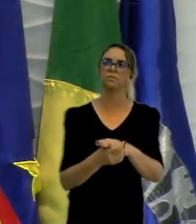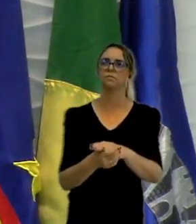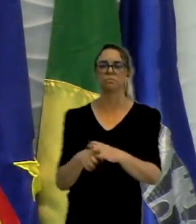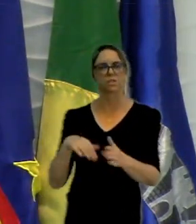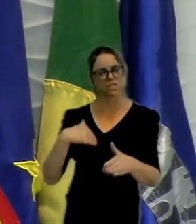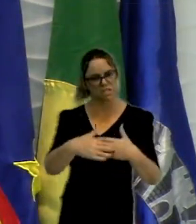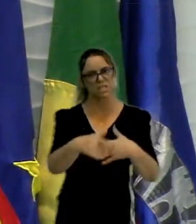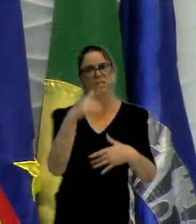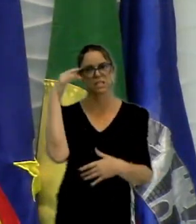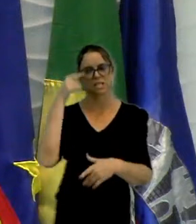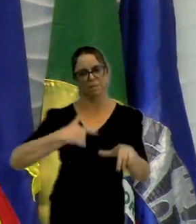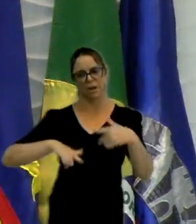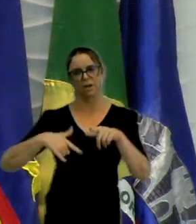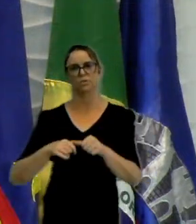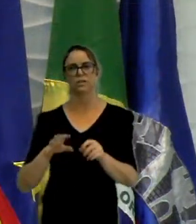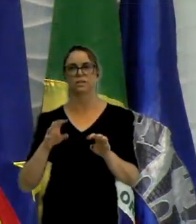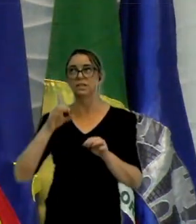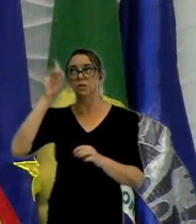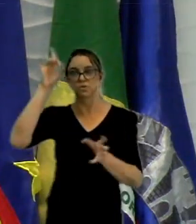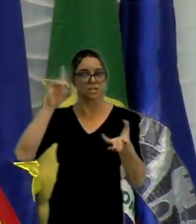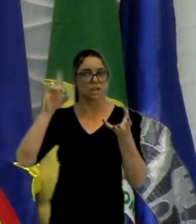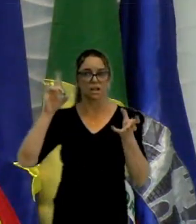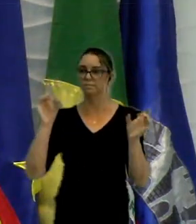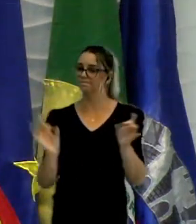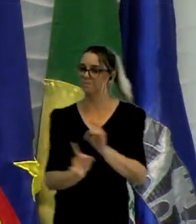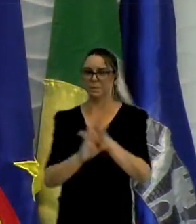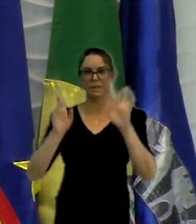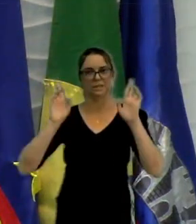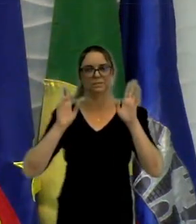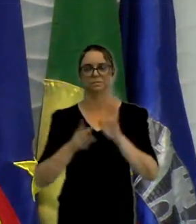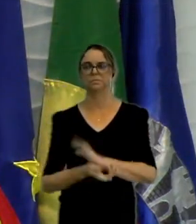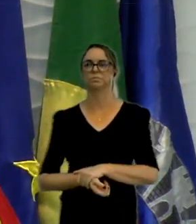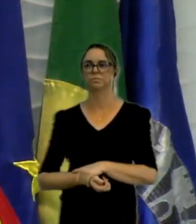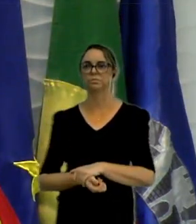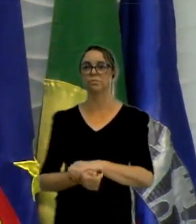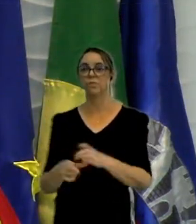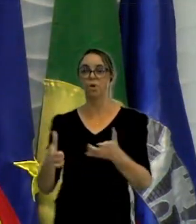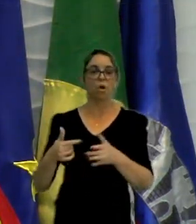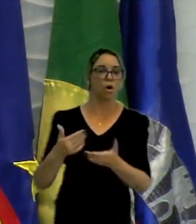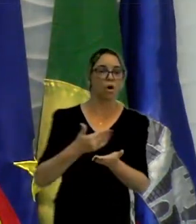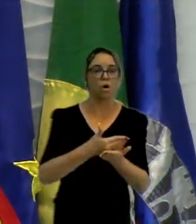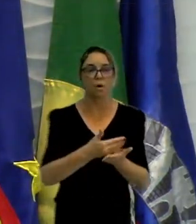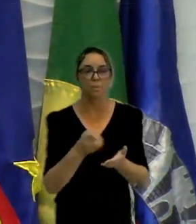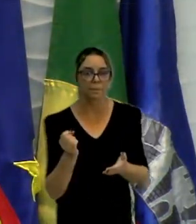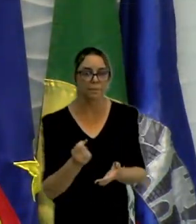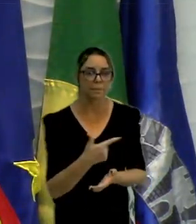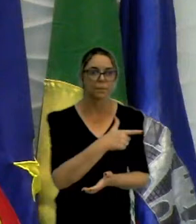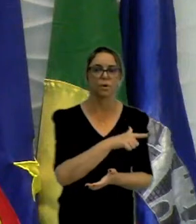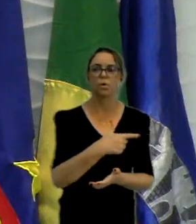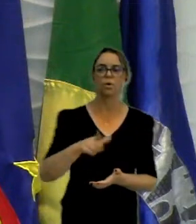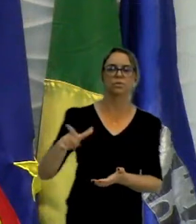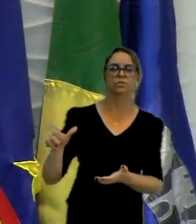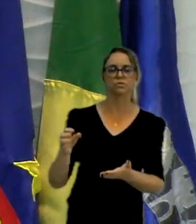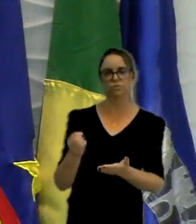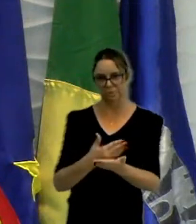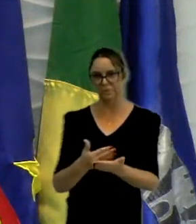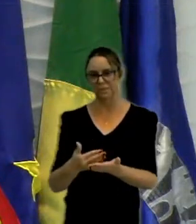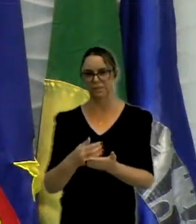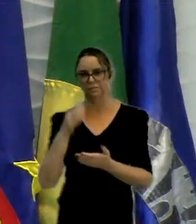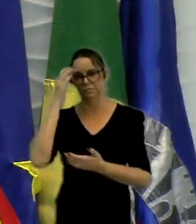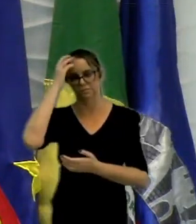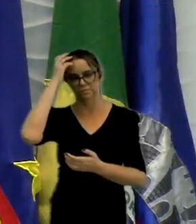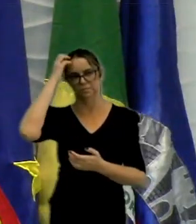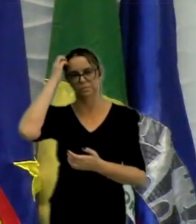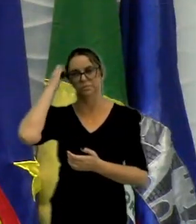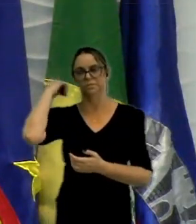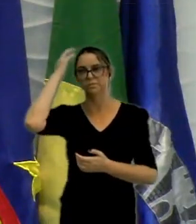certeza, se Deus quiser, vai ser terminado logo essas obras. Para começar outras, né? Que tem muitas. Mas eu vou voltar ao assunto